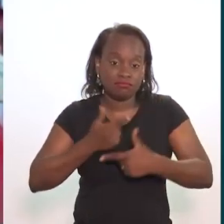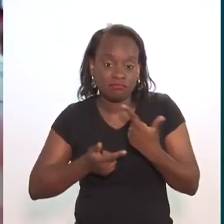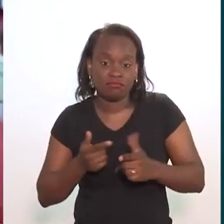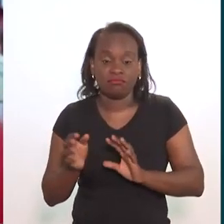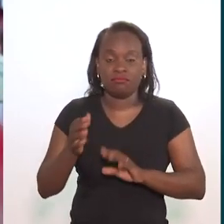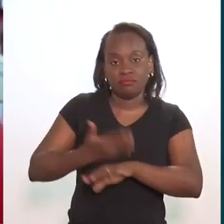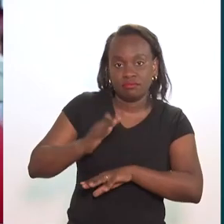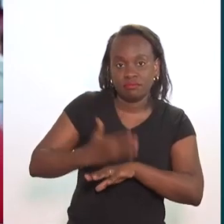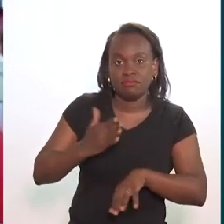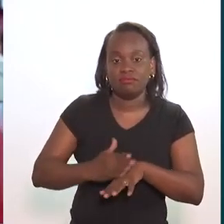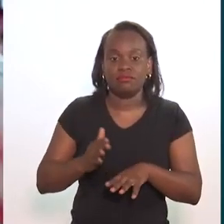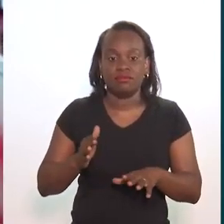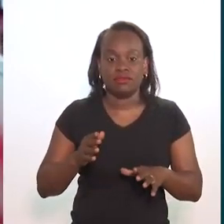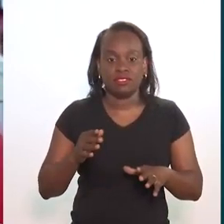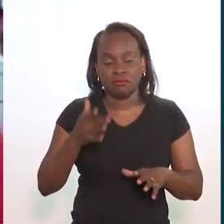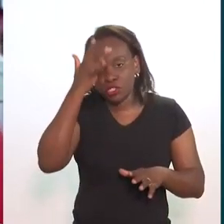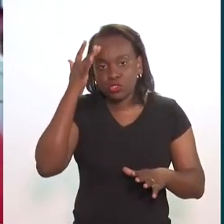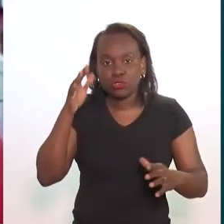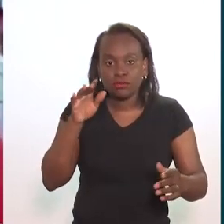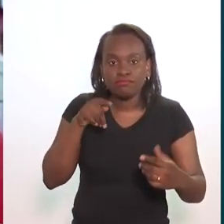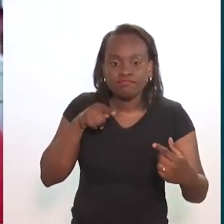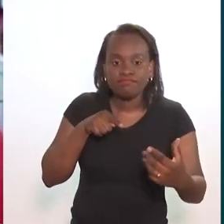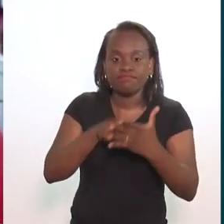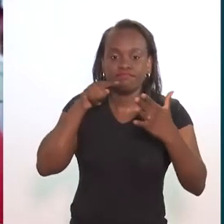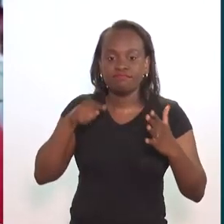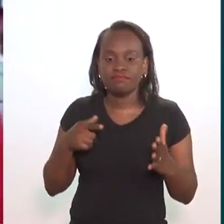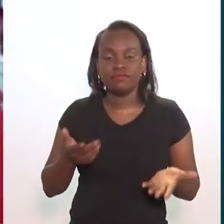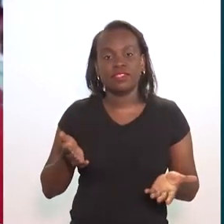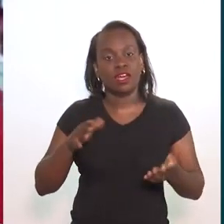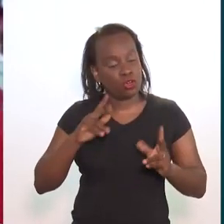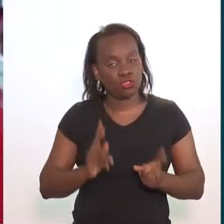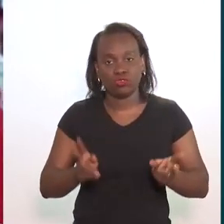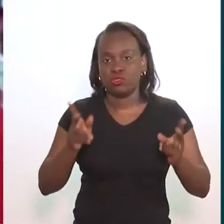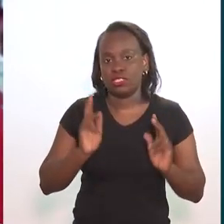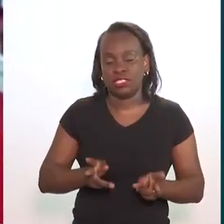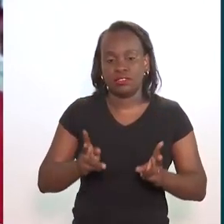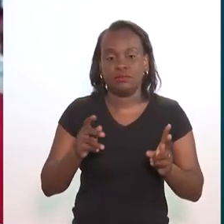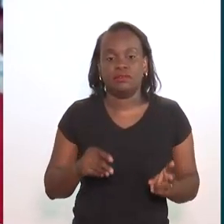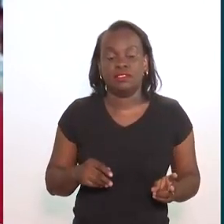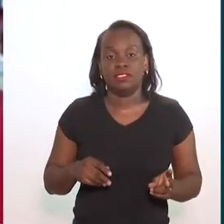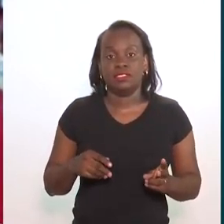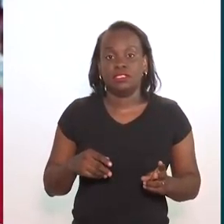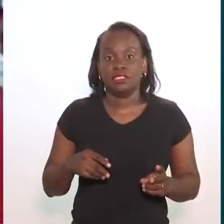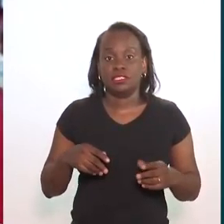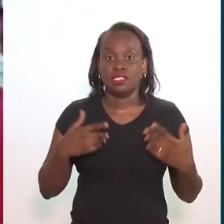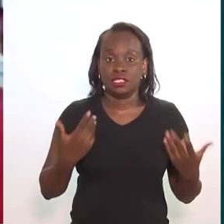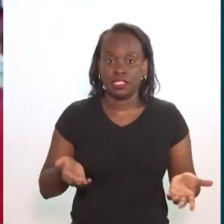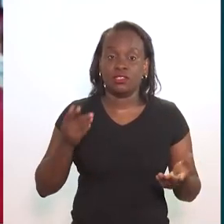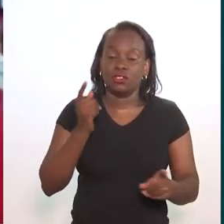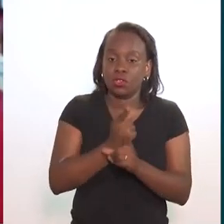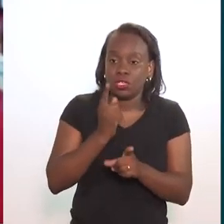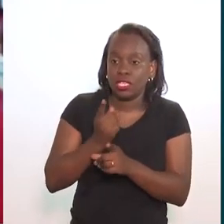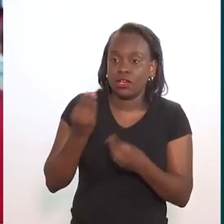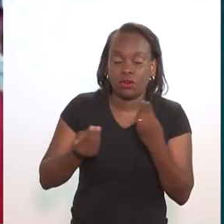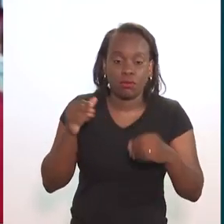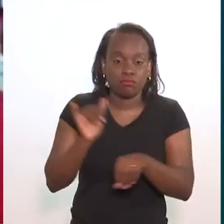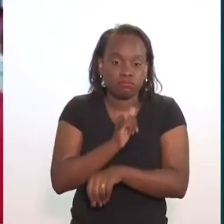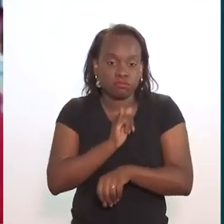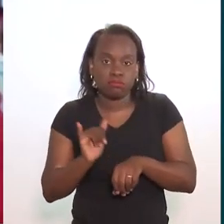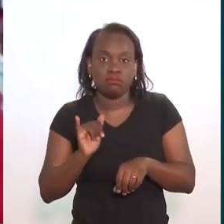continuar exercendo, exercitando, tocando as pessoas, né? É continuar fazendo e é